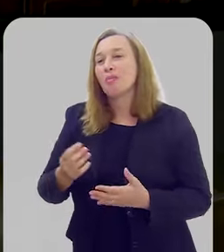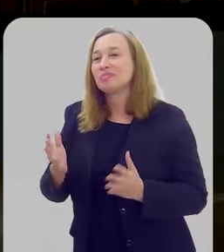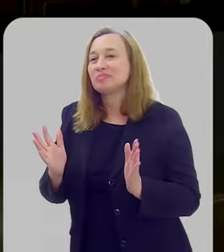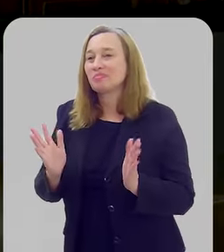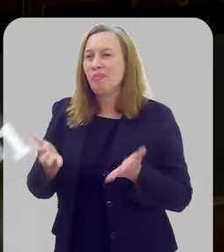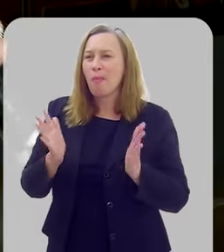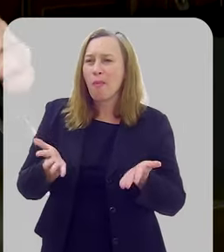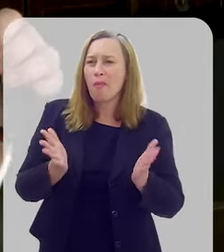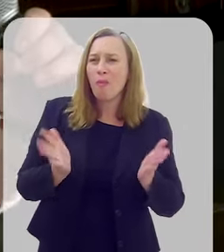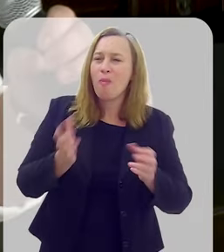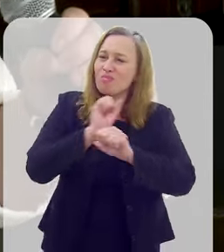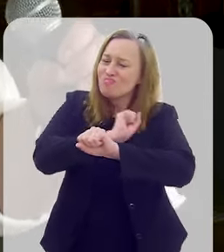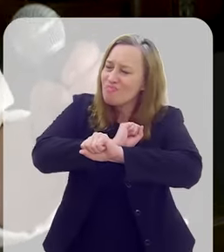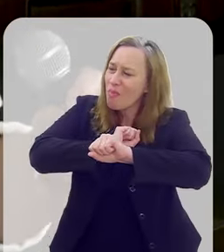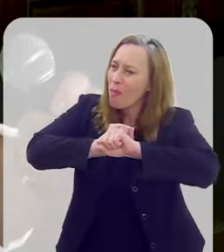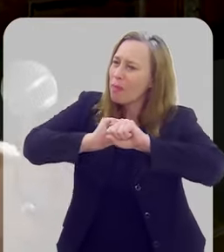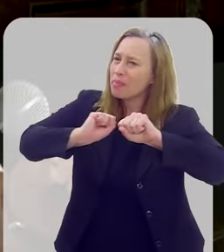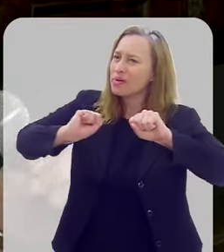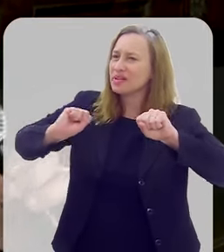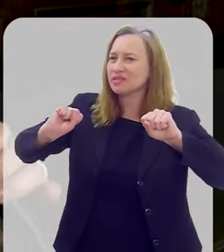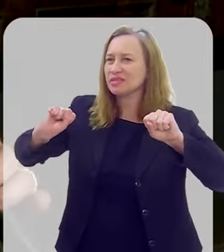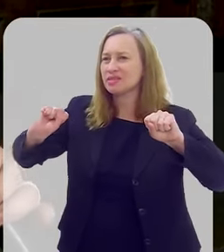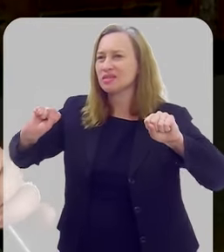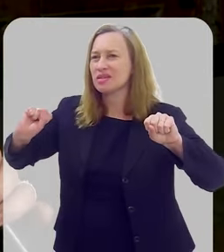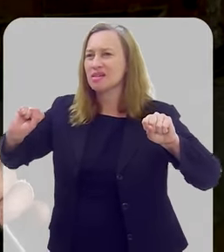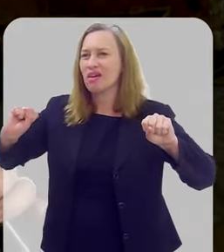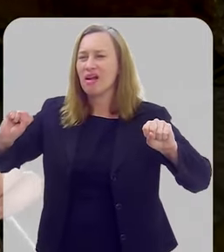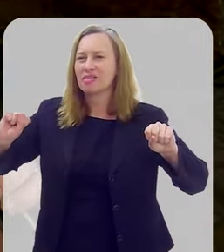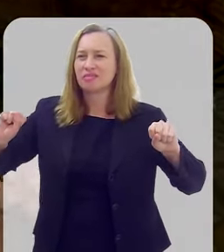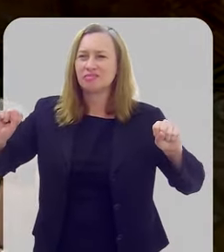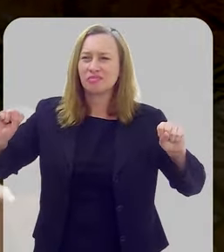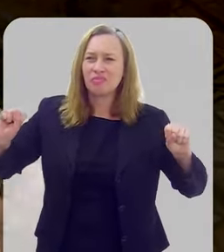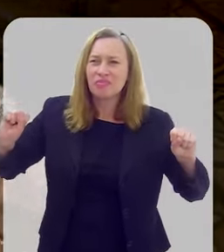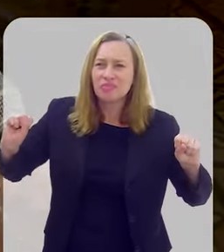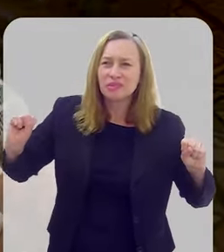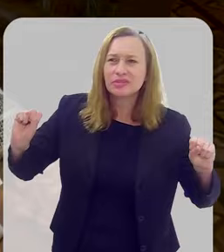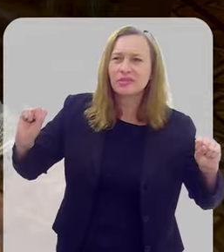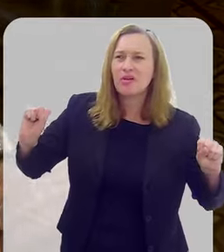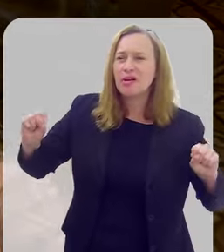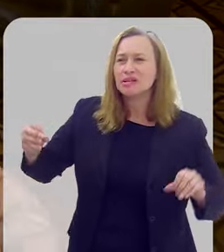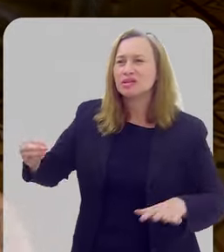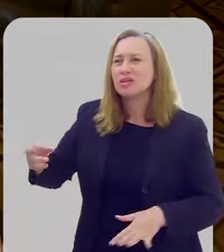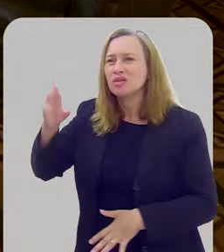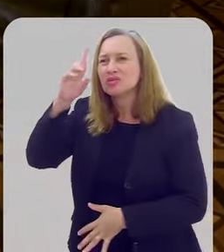solidão meu mundo agora já